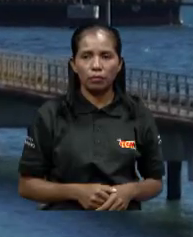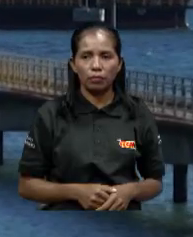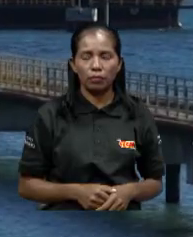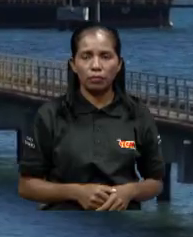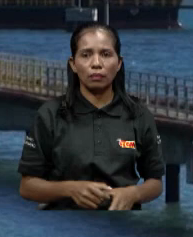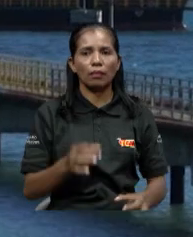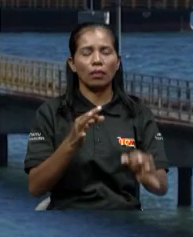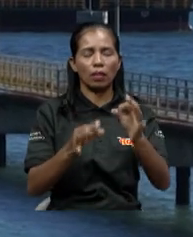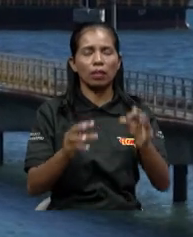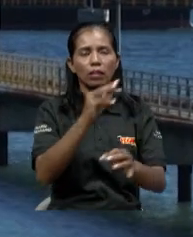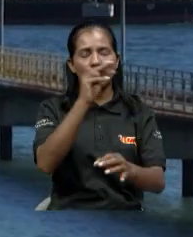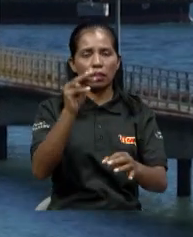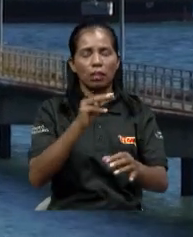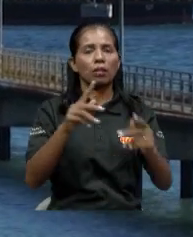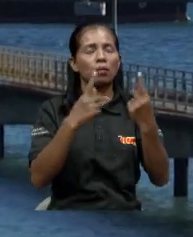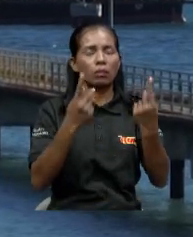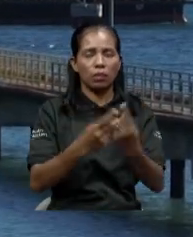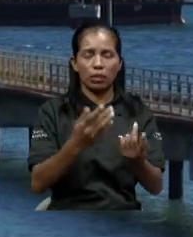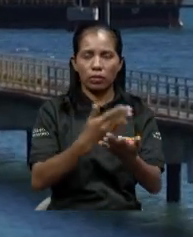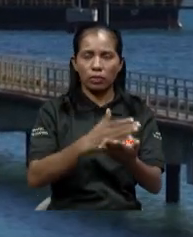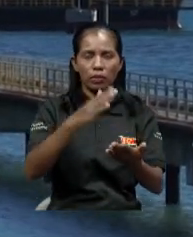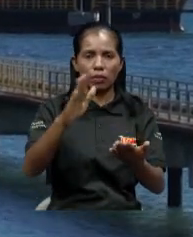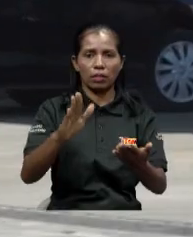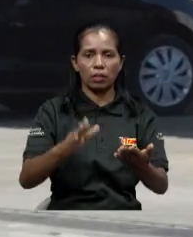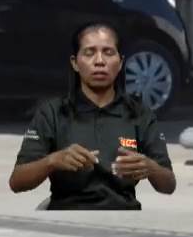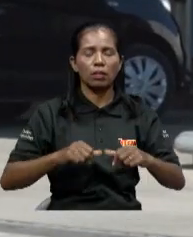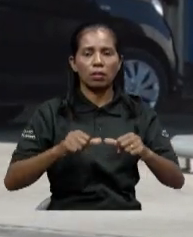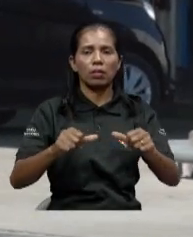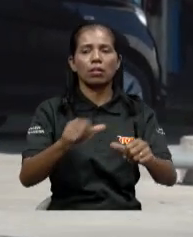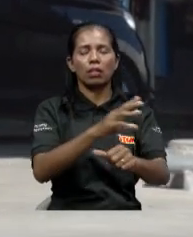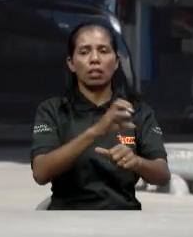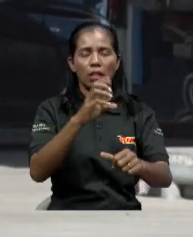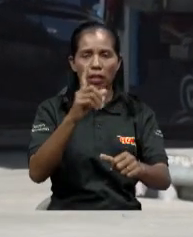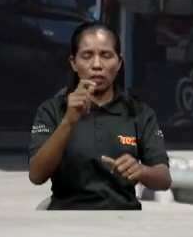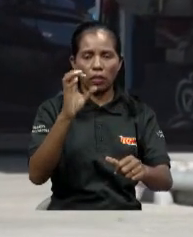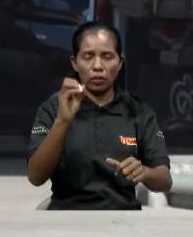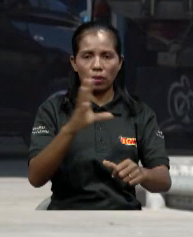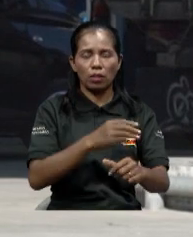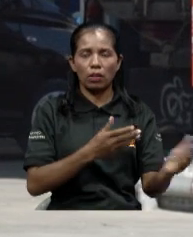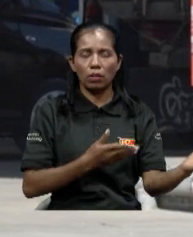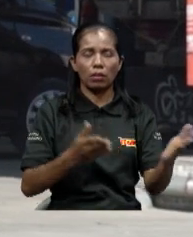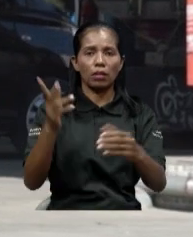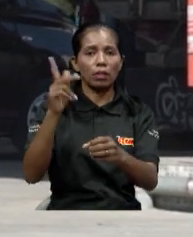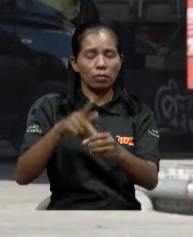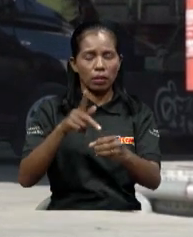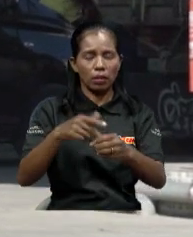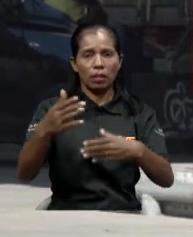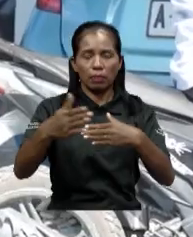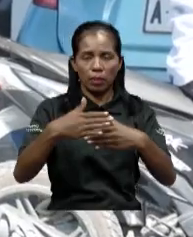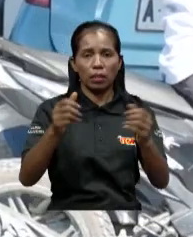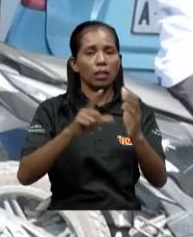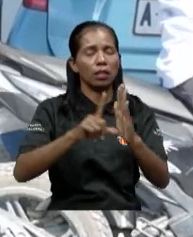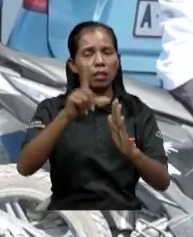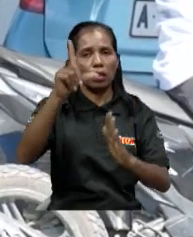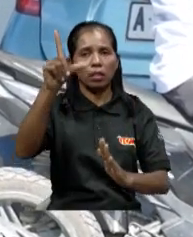Mas que a segunda né, companhia distribuidor Esperança Timoruanca Eto, hatama ona gasolina basic litro tocontolo,